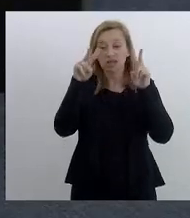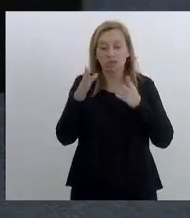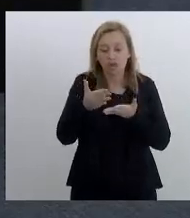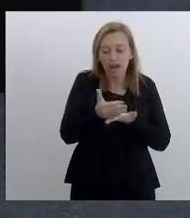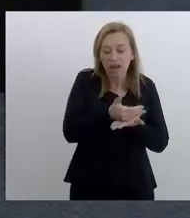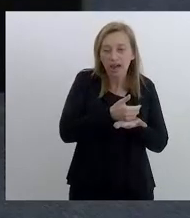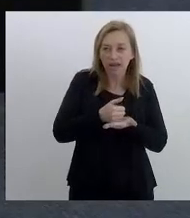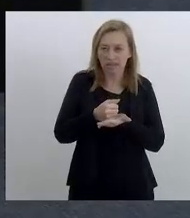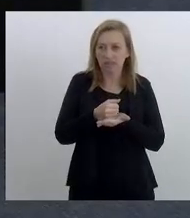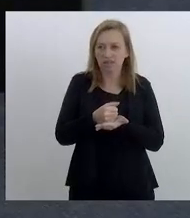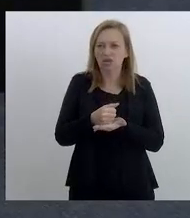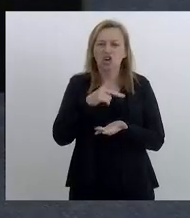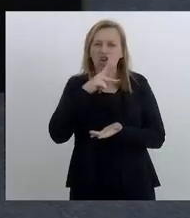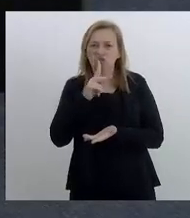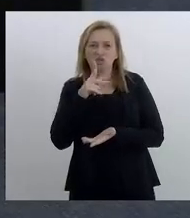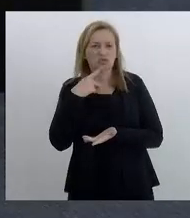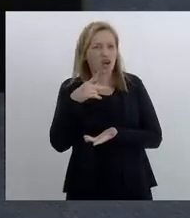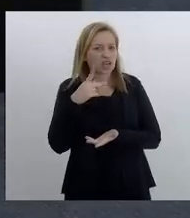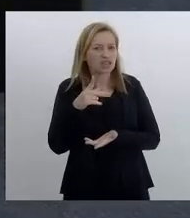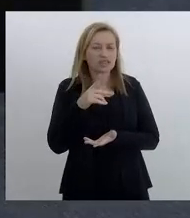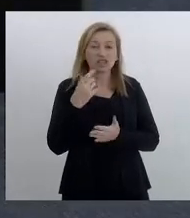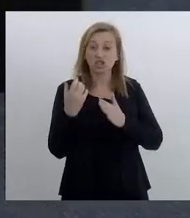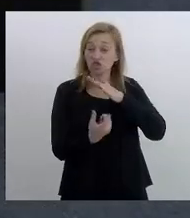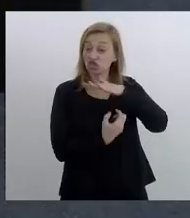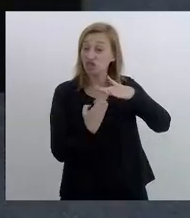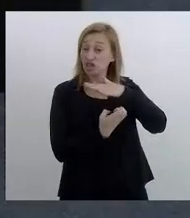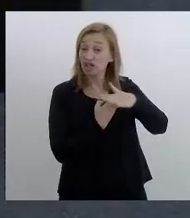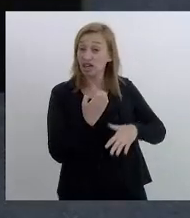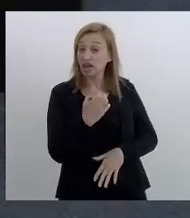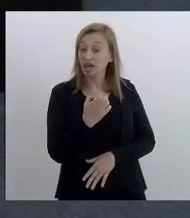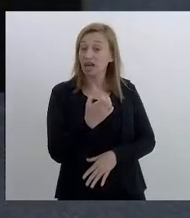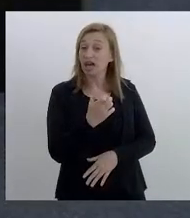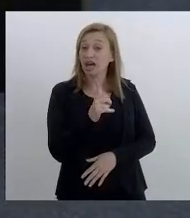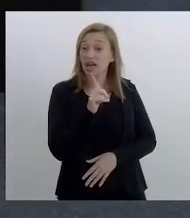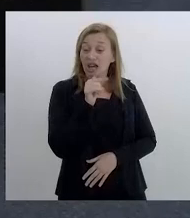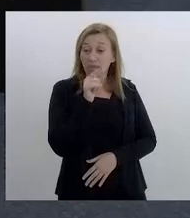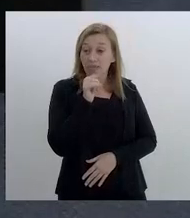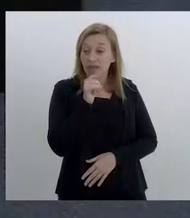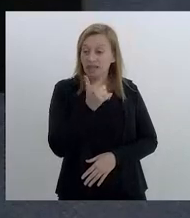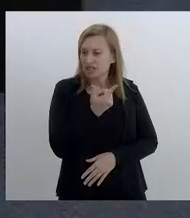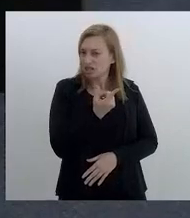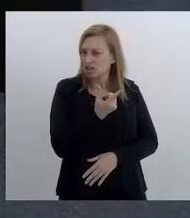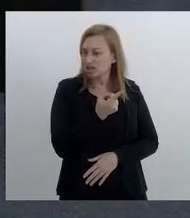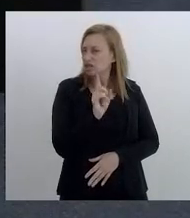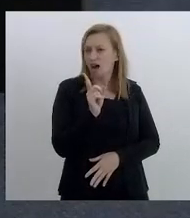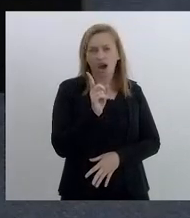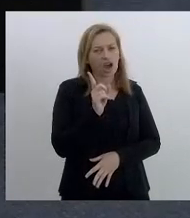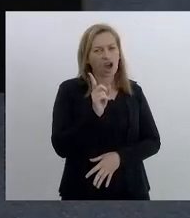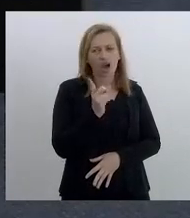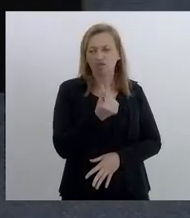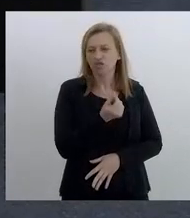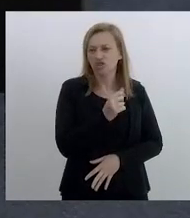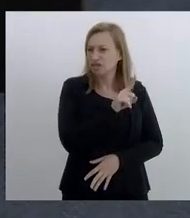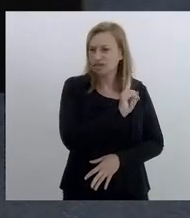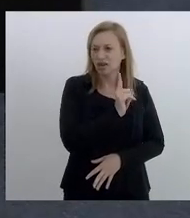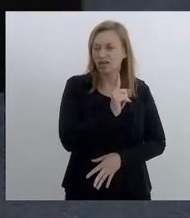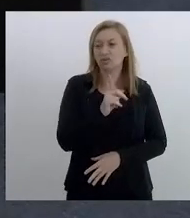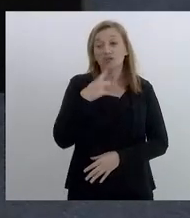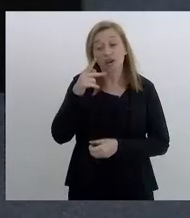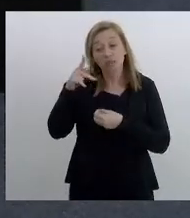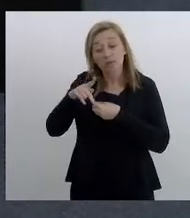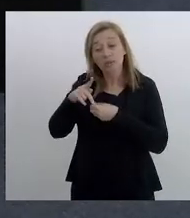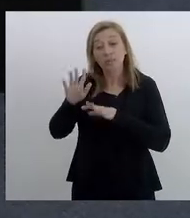arrecadação, e não estou falando de dinheiro da SEDAI, não. É o ano de ouro. Então, é o ano de 21. Bom, aí